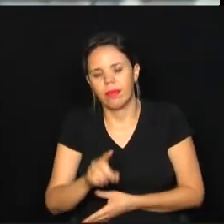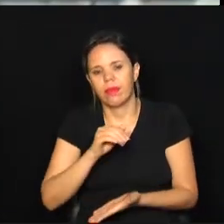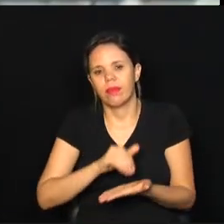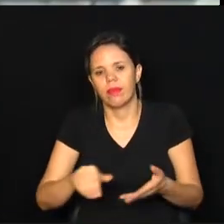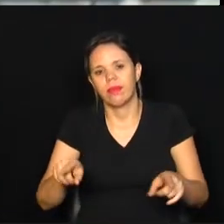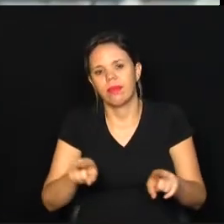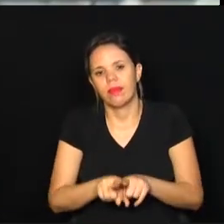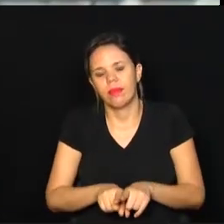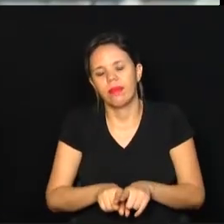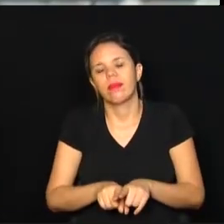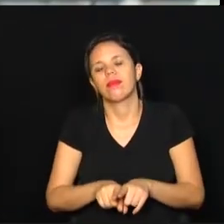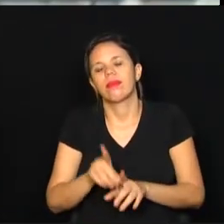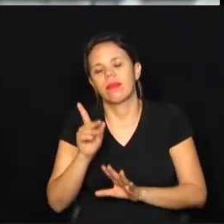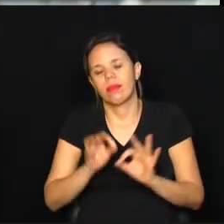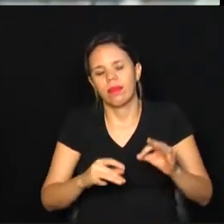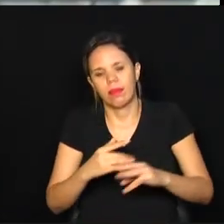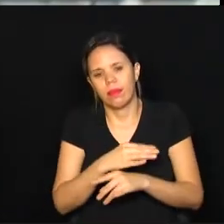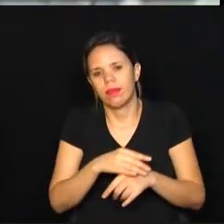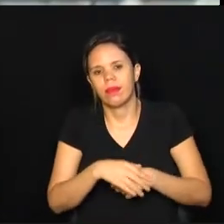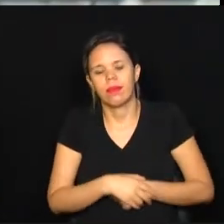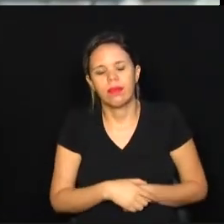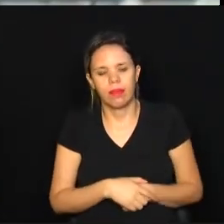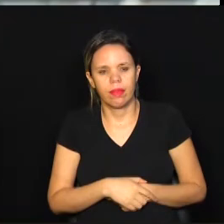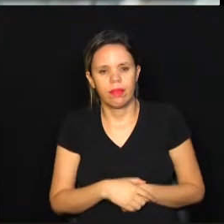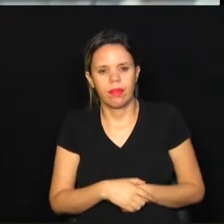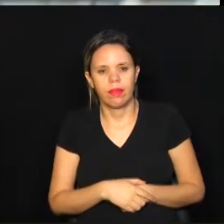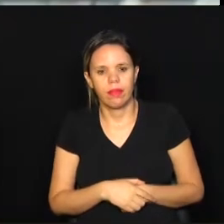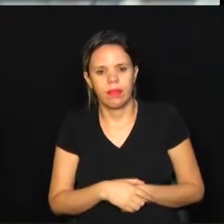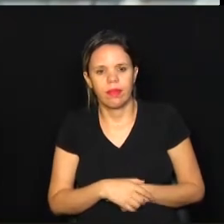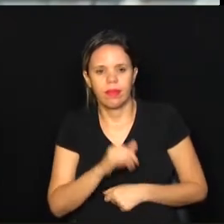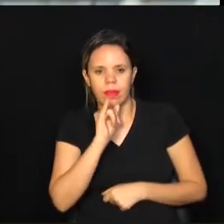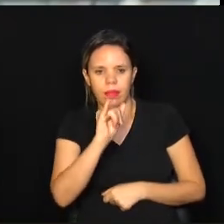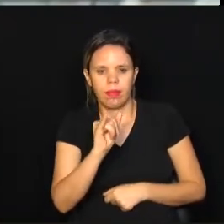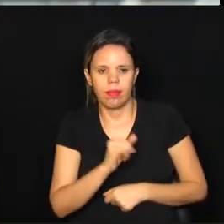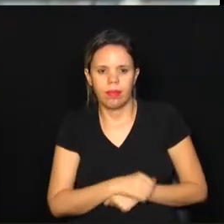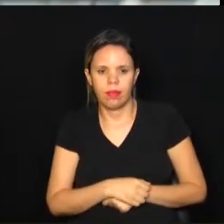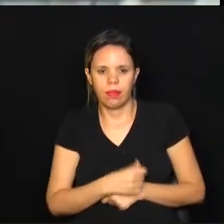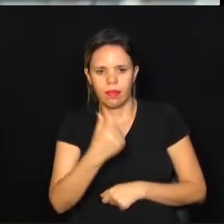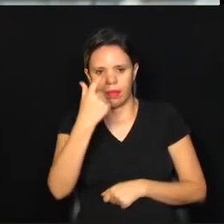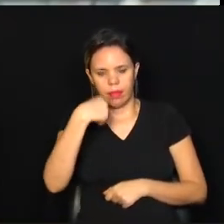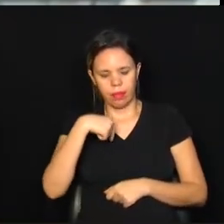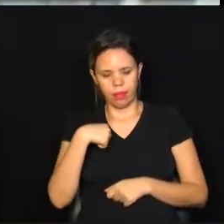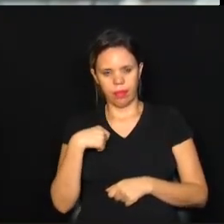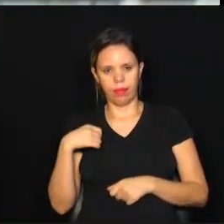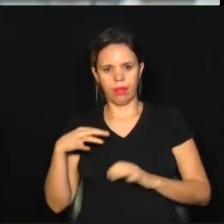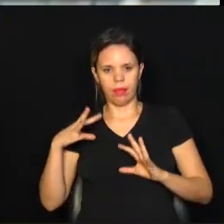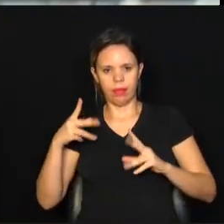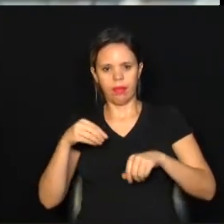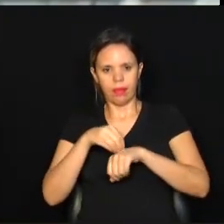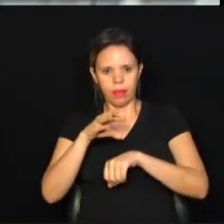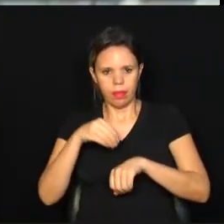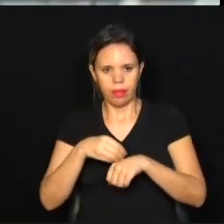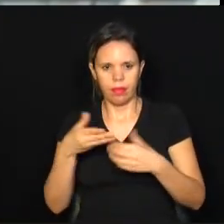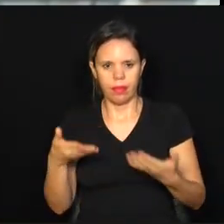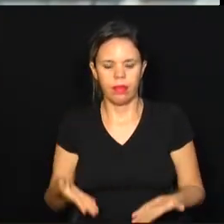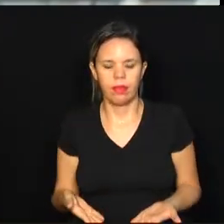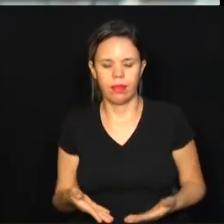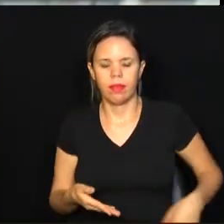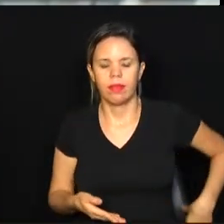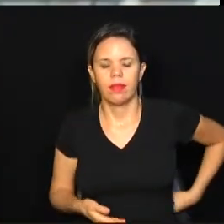da Secretaria de Planejamento, e dizer que aquilo que foi trazido aqui